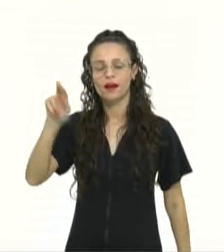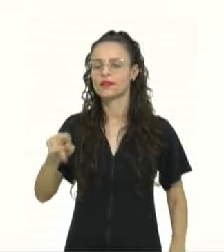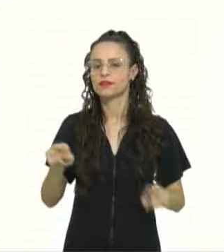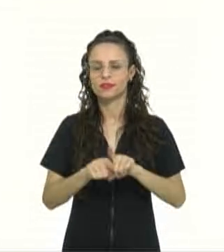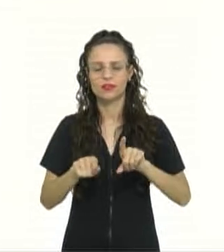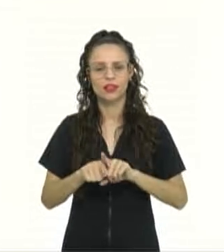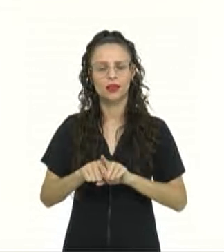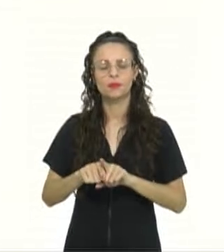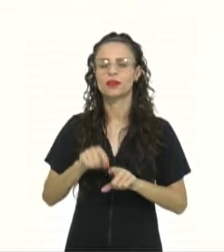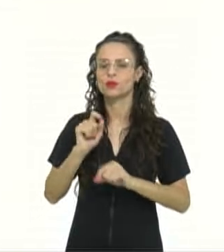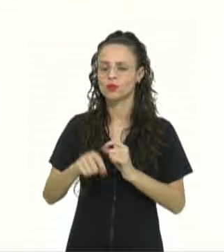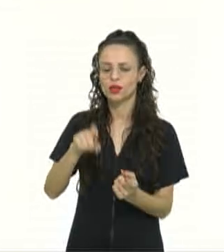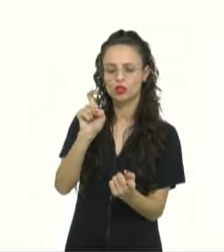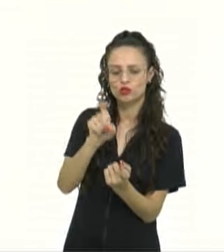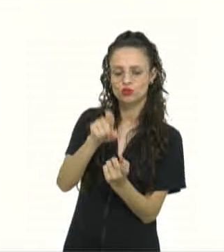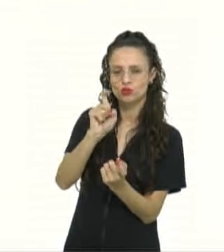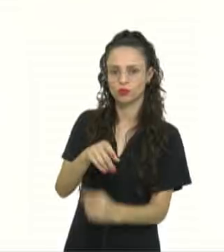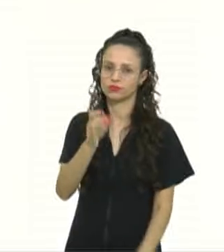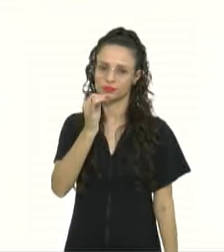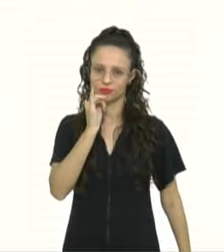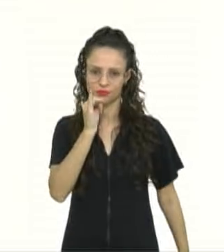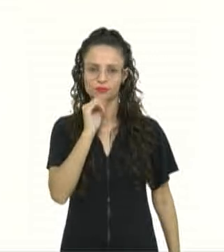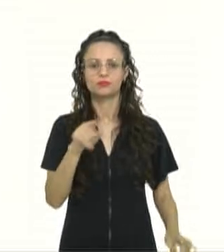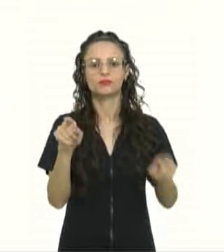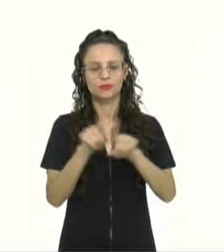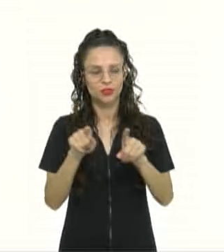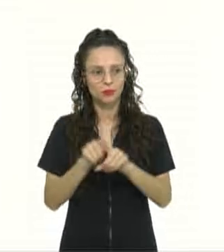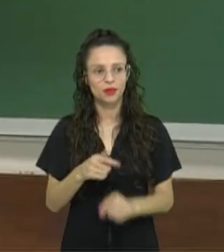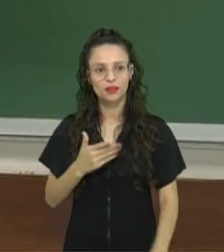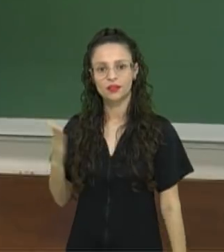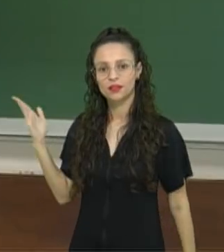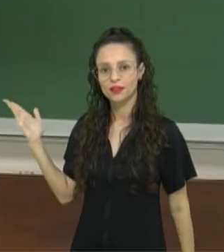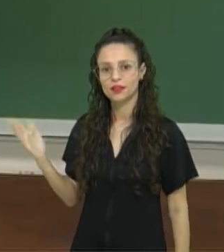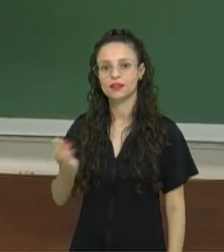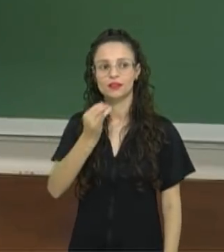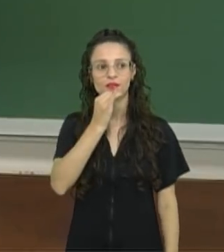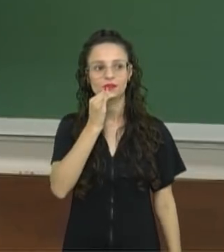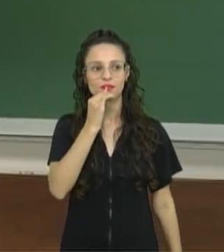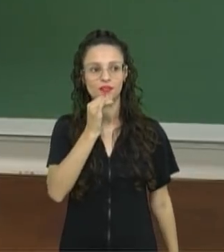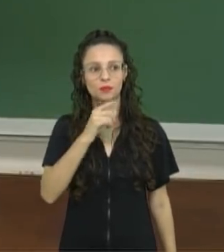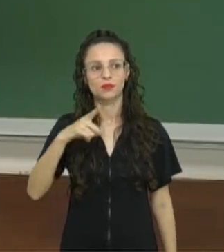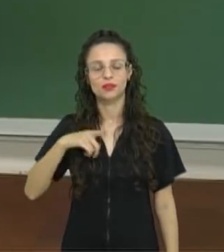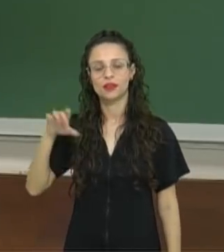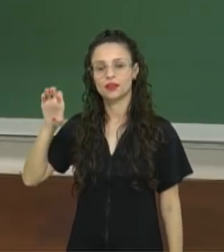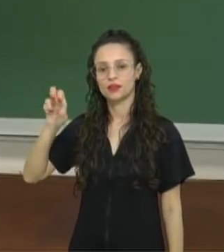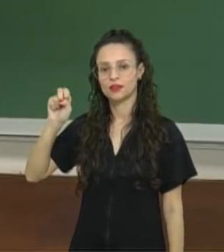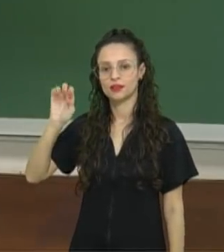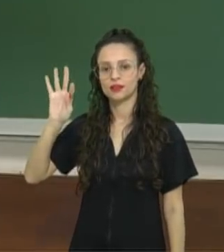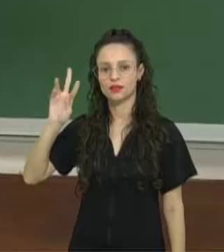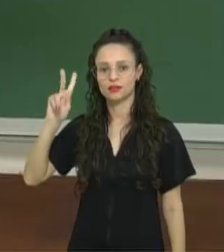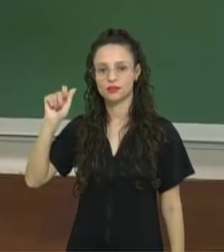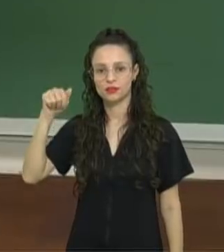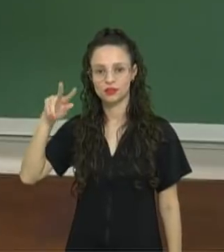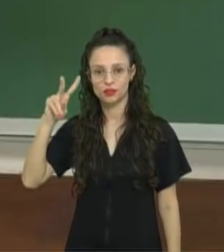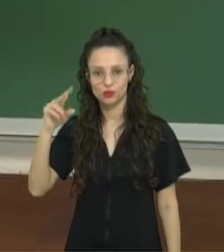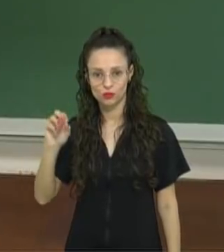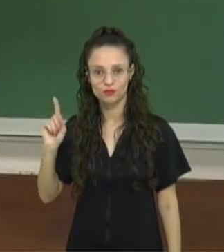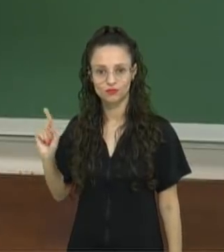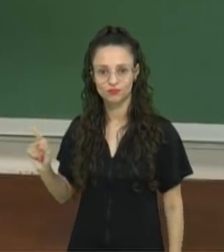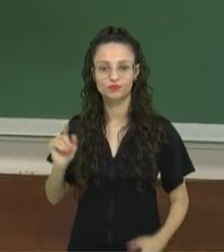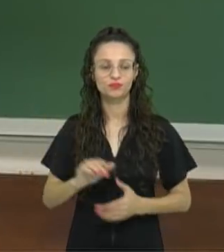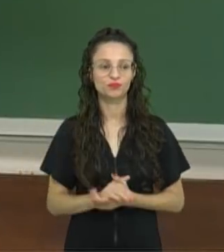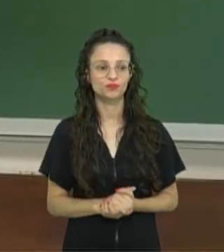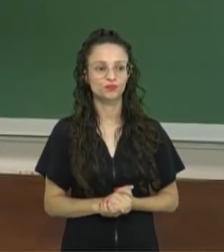radiadores e soldas, por exemplo. E na fotografia aqui, nós vamos ter o exemplo ali do estânio.